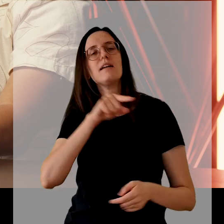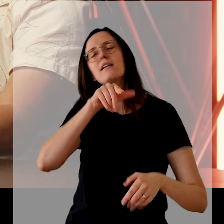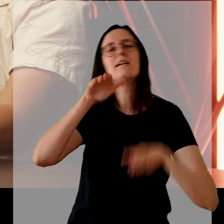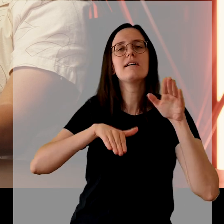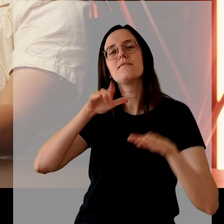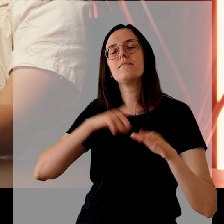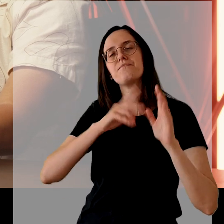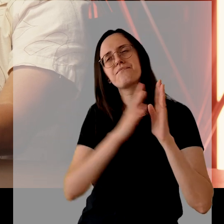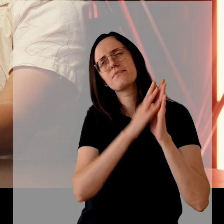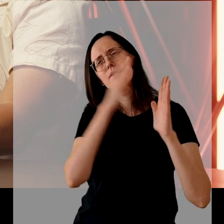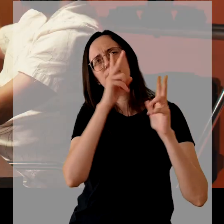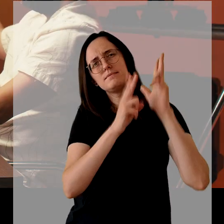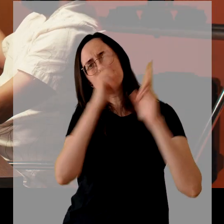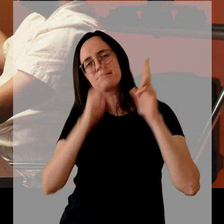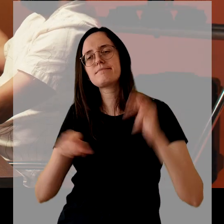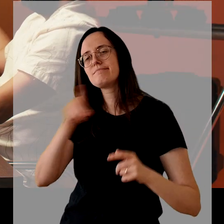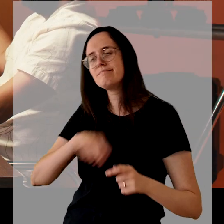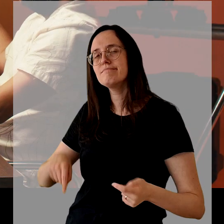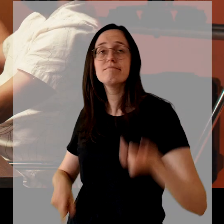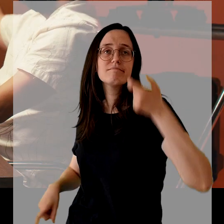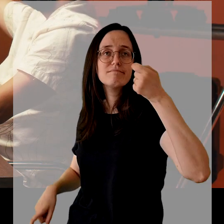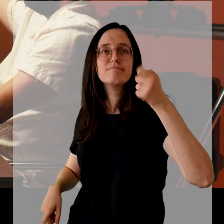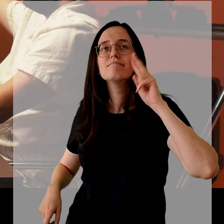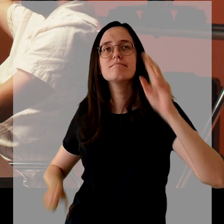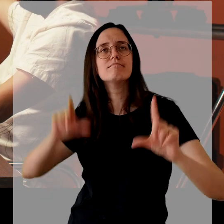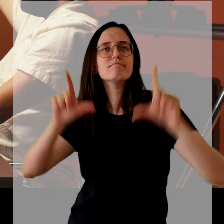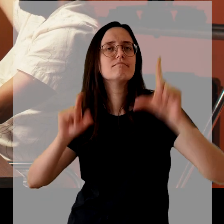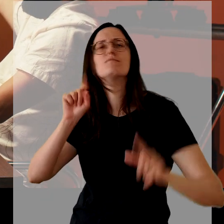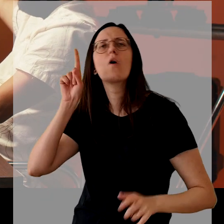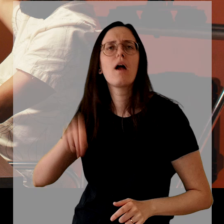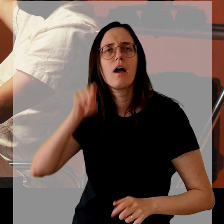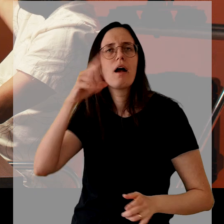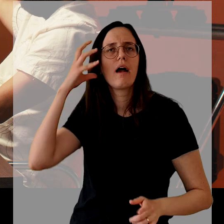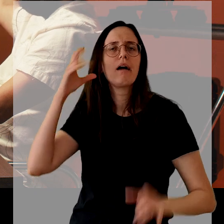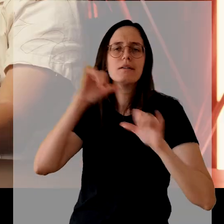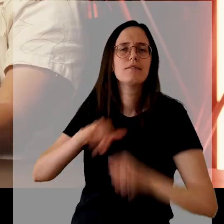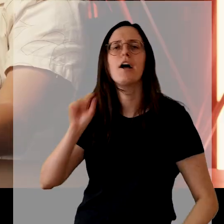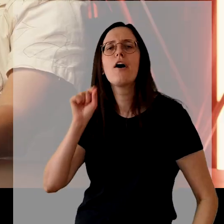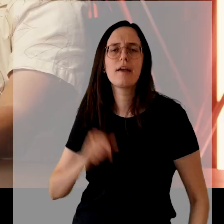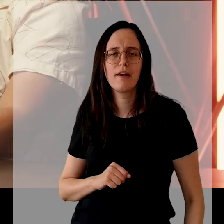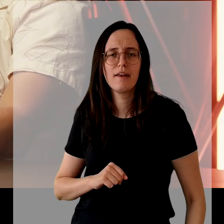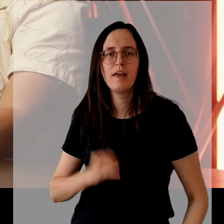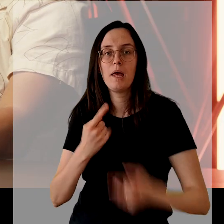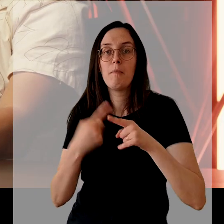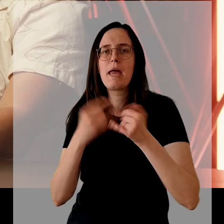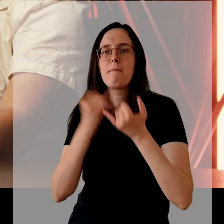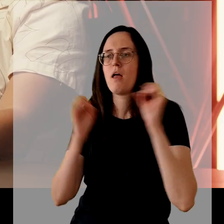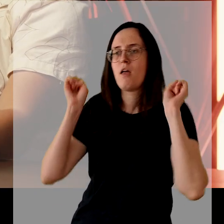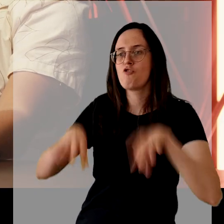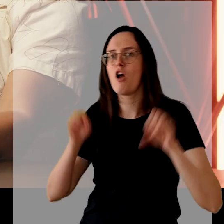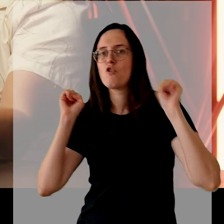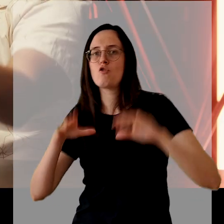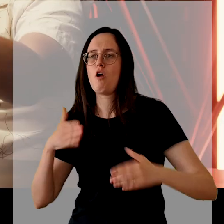eles durante toda a série, eles abriam e viam o que esse rádio estava passando, que era um programa meio